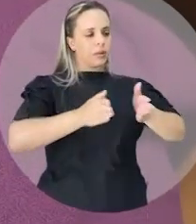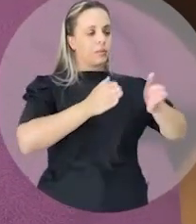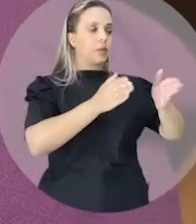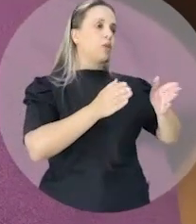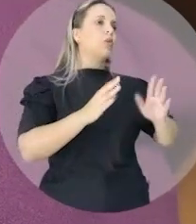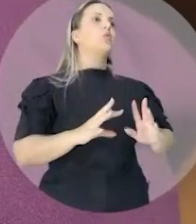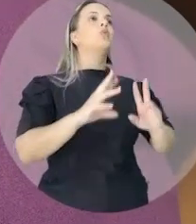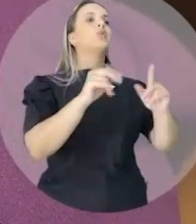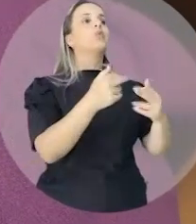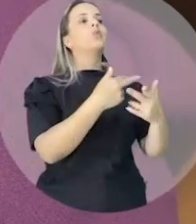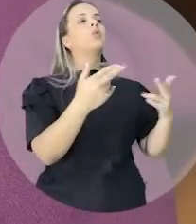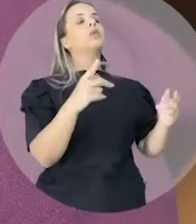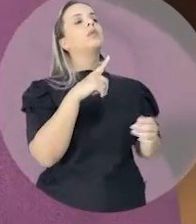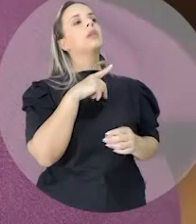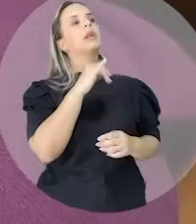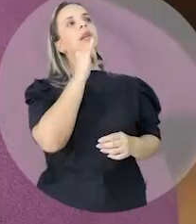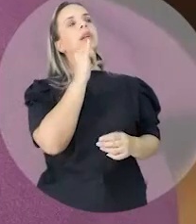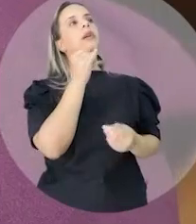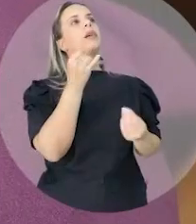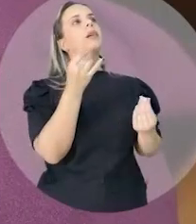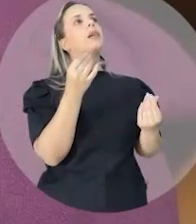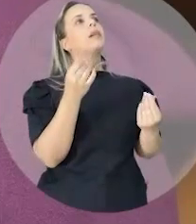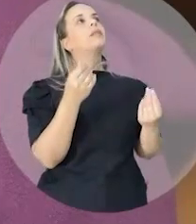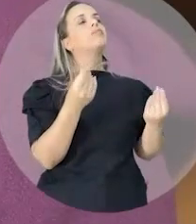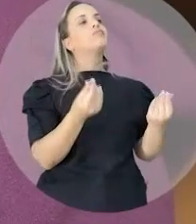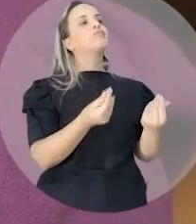acho que tudo passa por quebrar